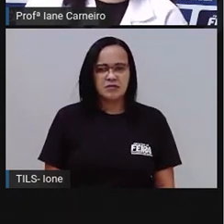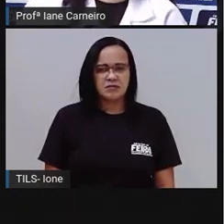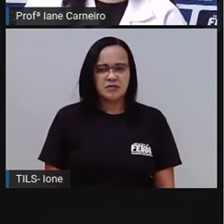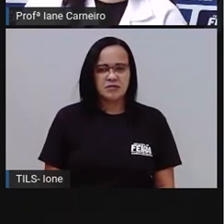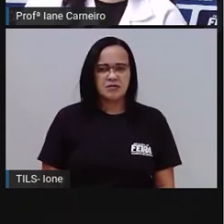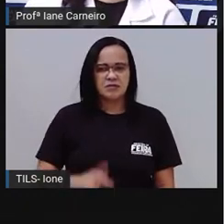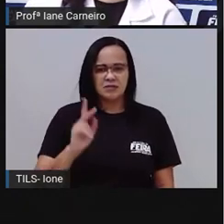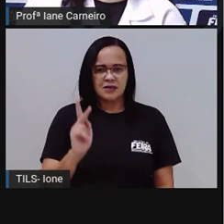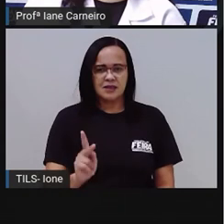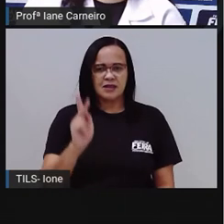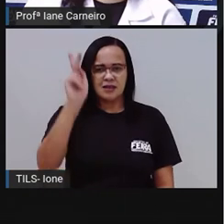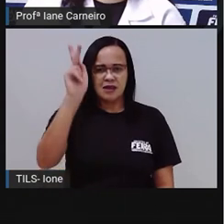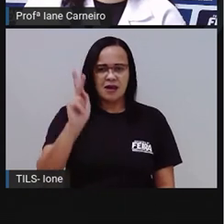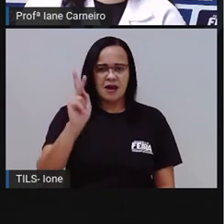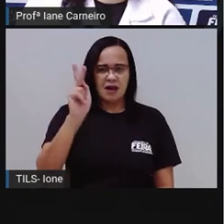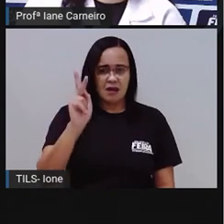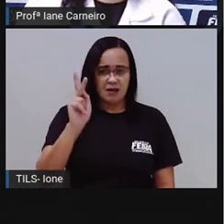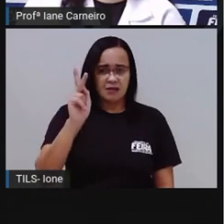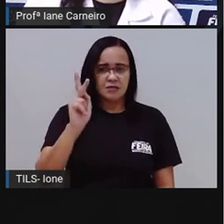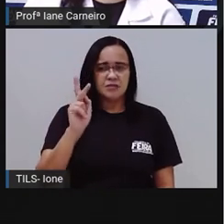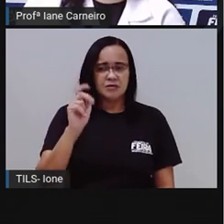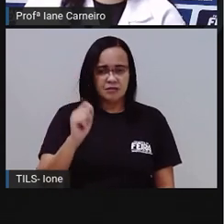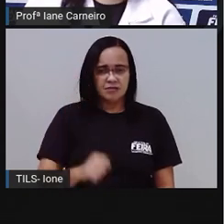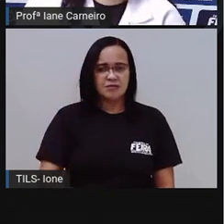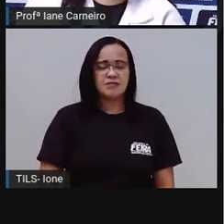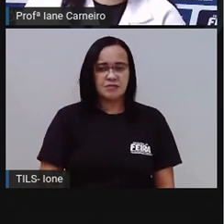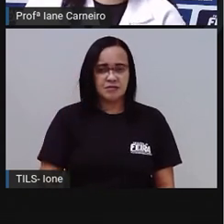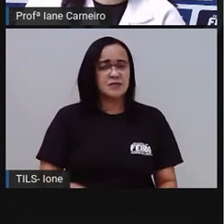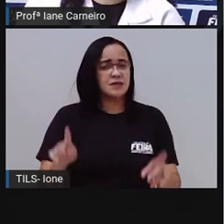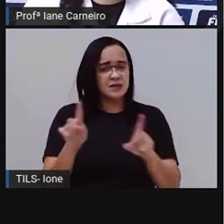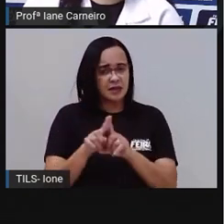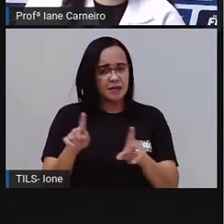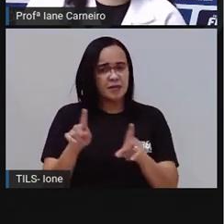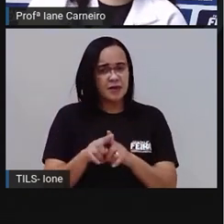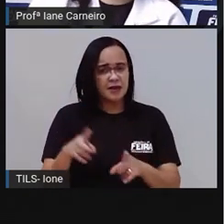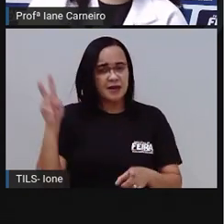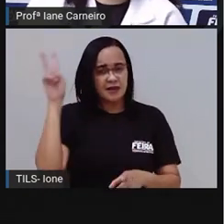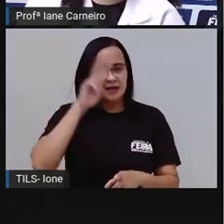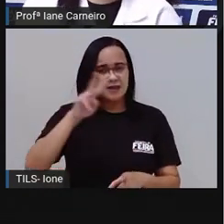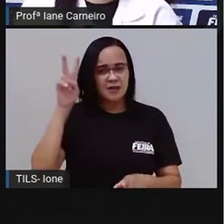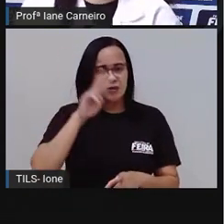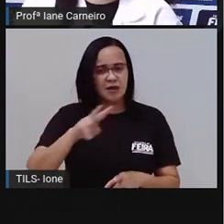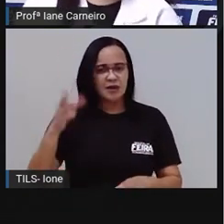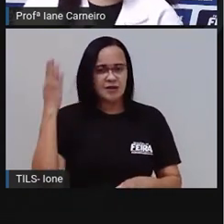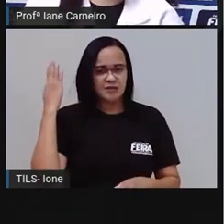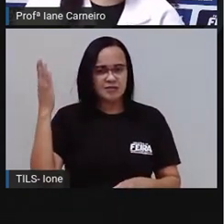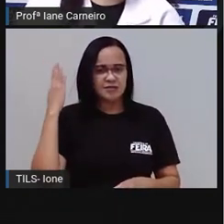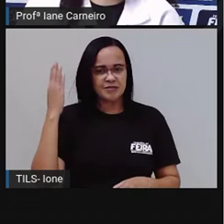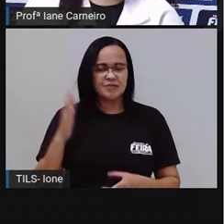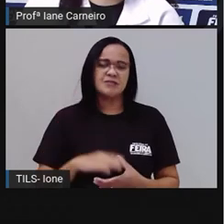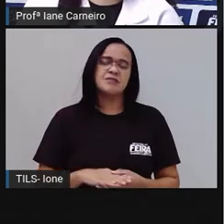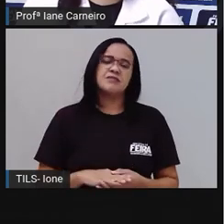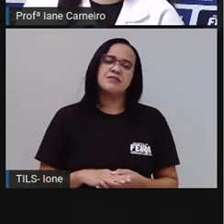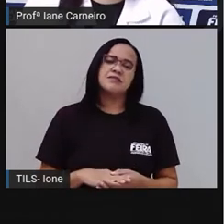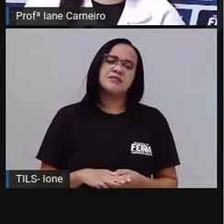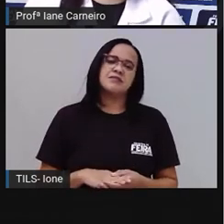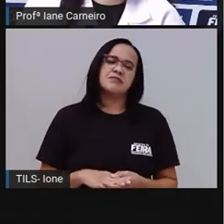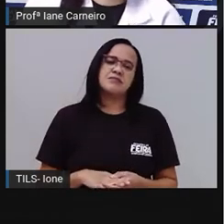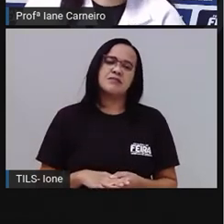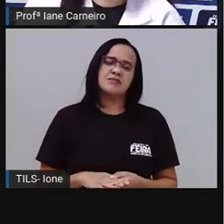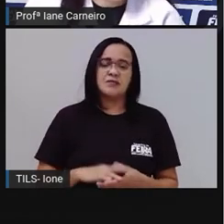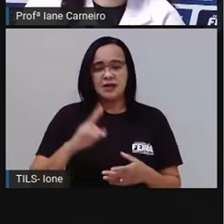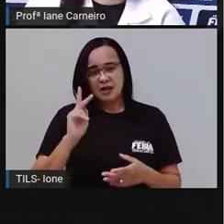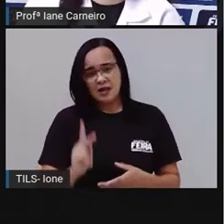A letra K, né? A letra K também. Lembra que a letra C tem o som dessa letra, né? A